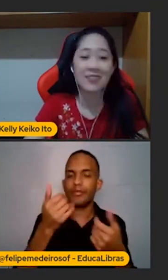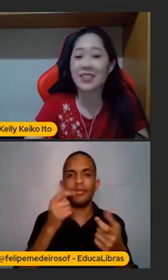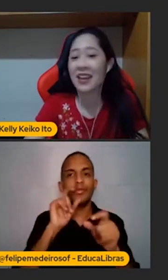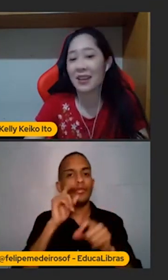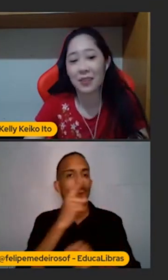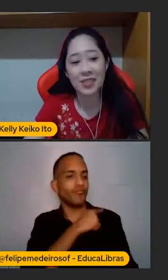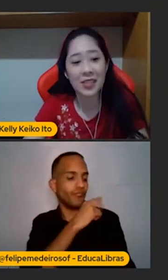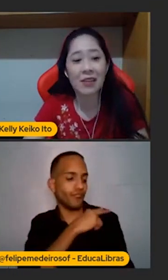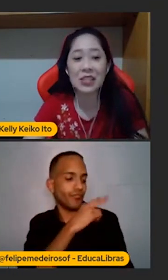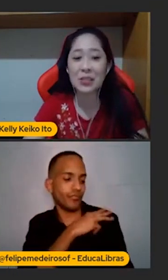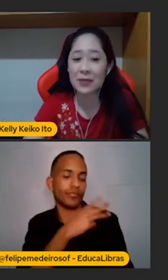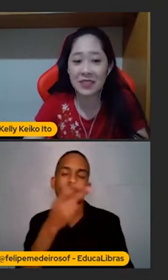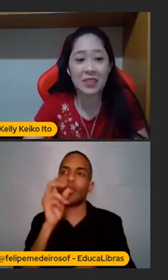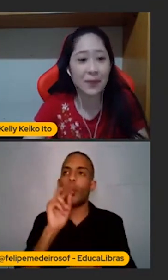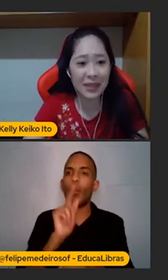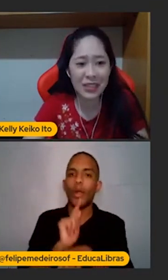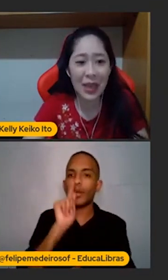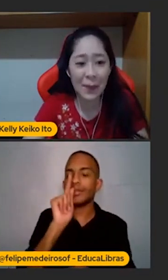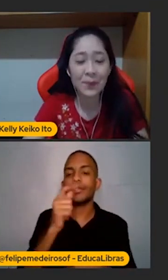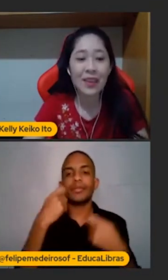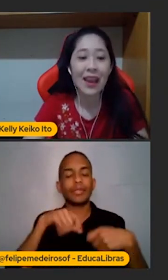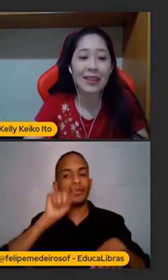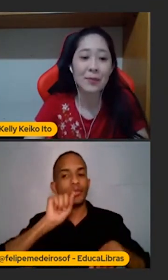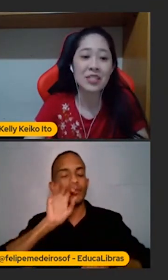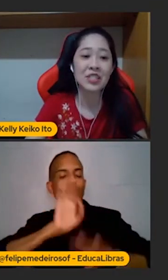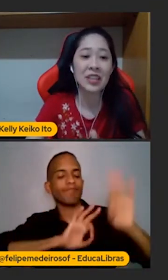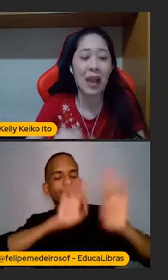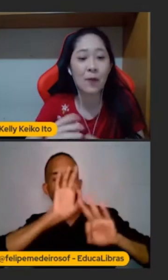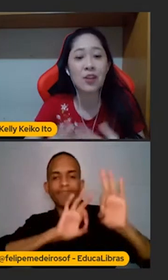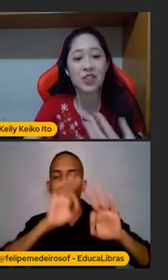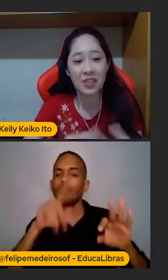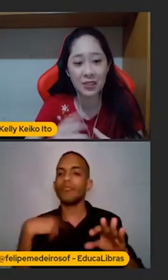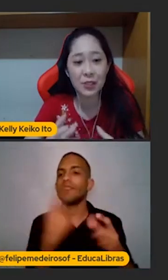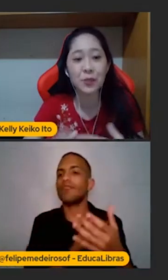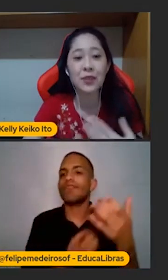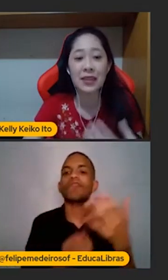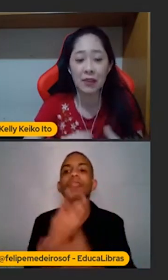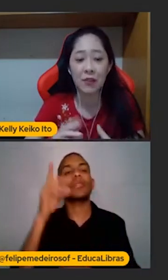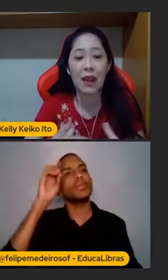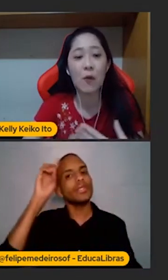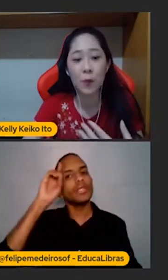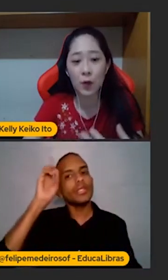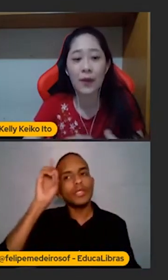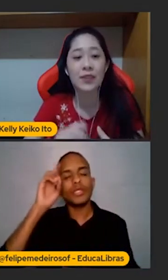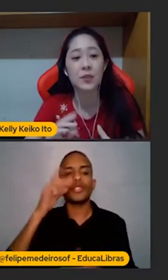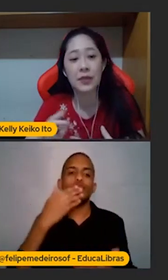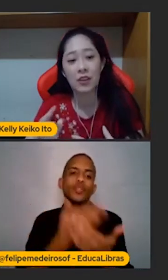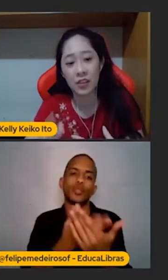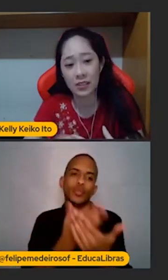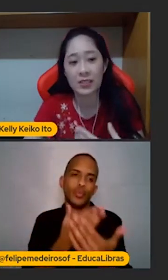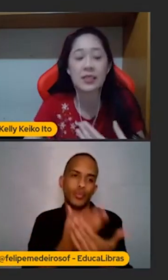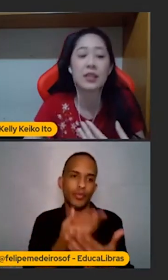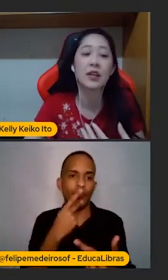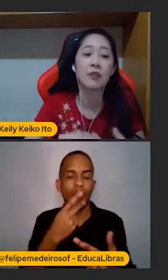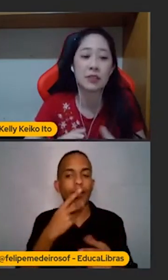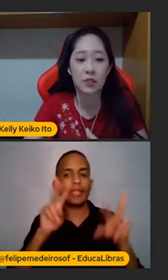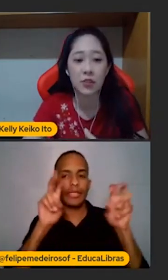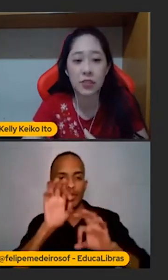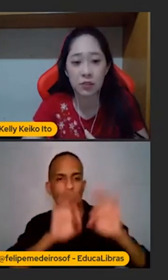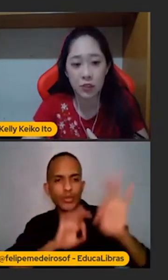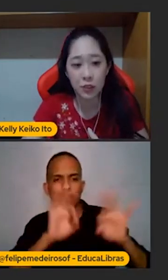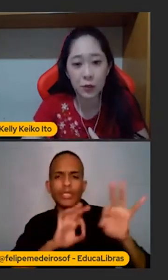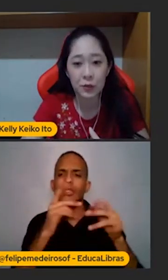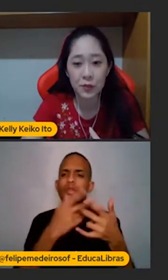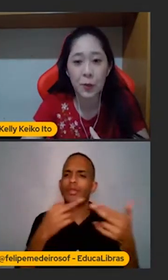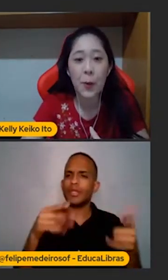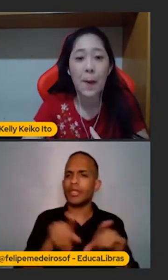ensino médio isso é graduação a gente precisa se planejar até para a gente criar uma rotina de estudo ali eu vou falar um pouco mais sobre organização